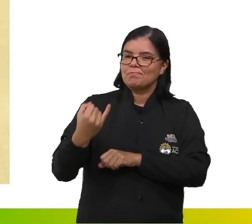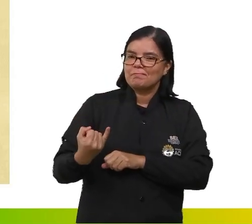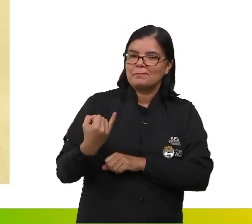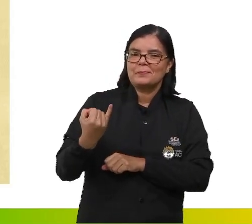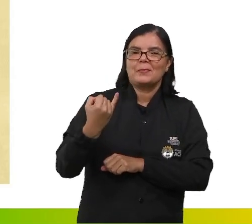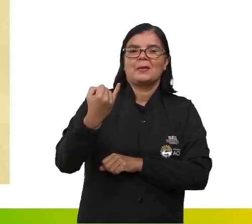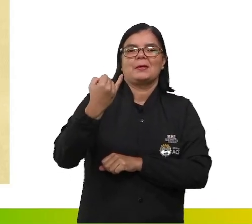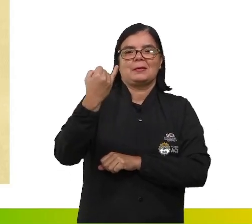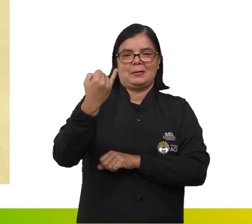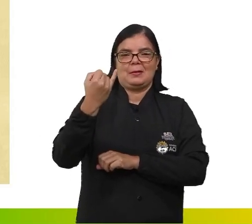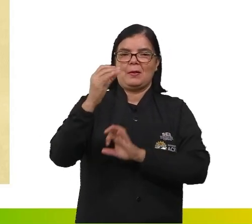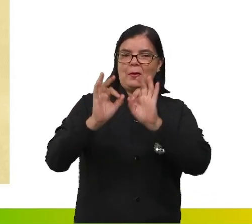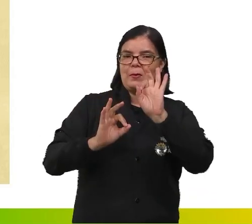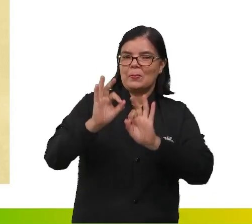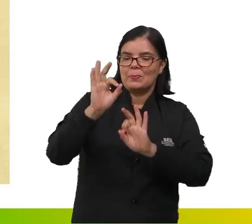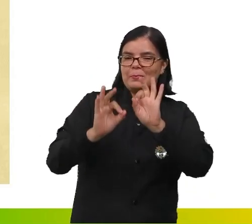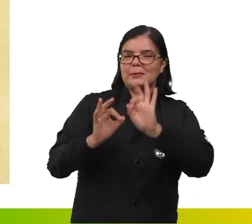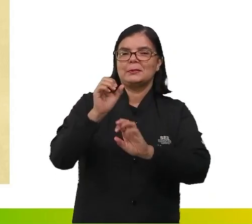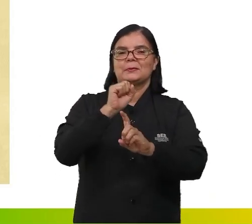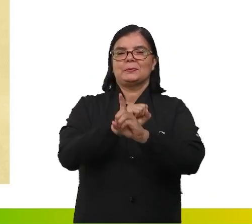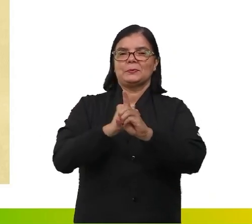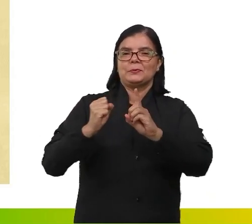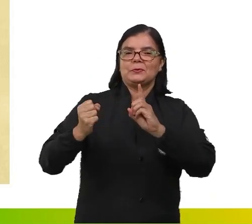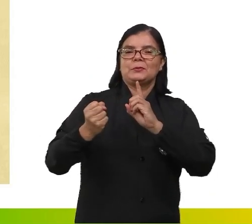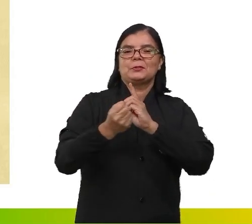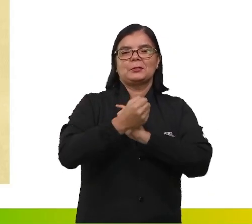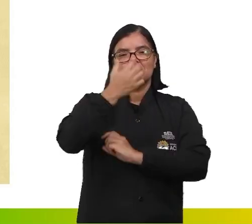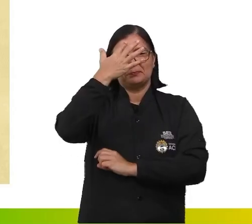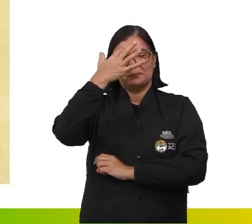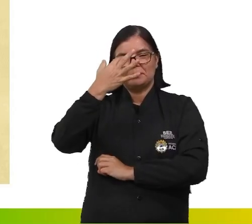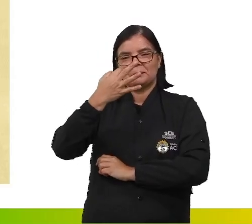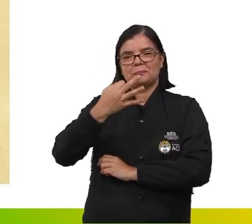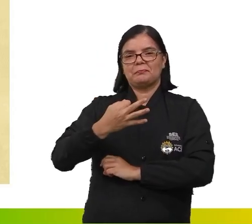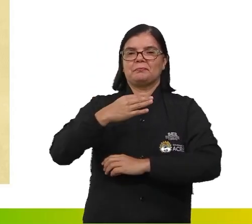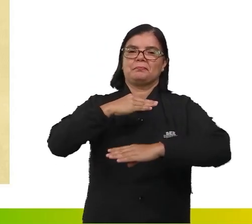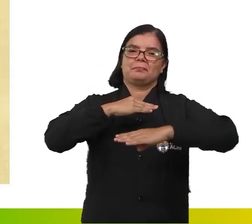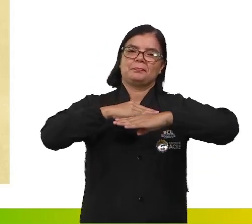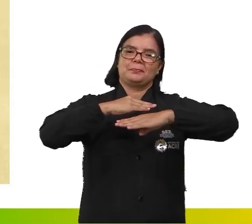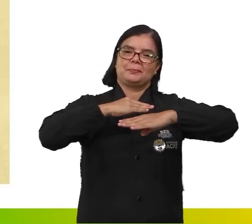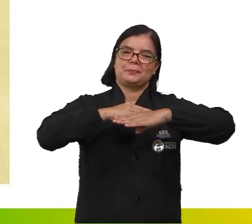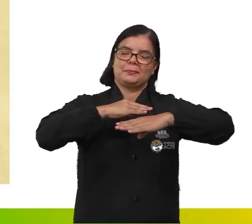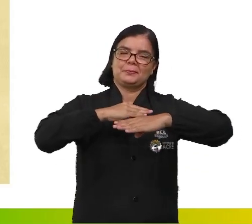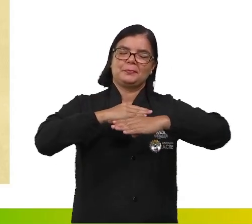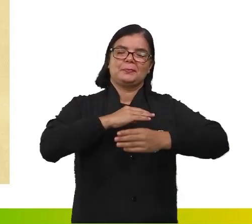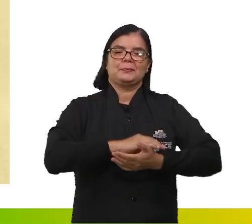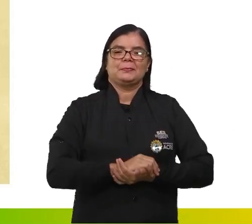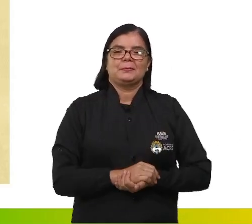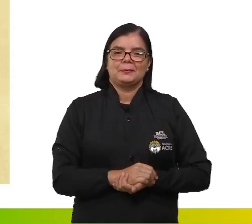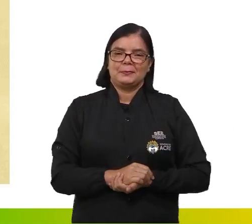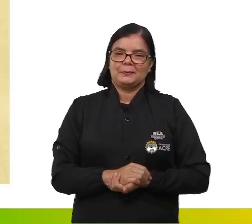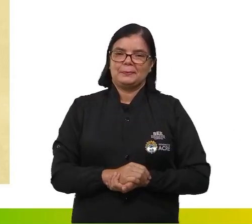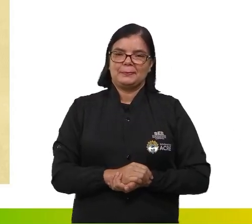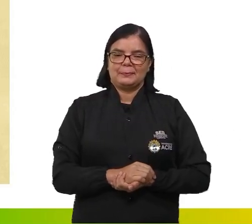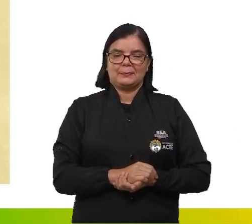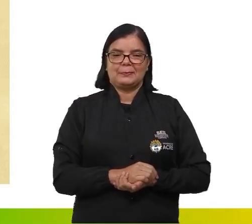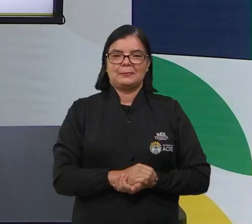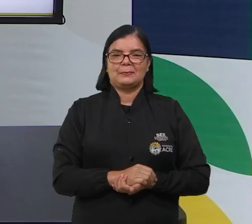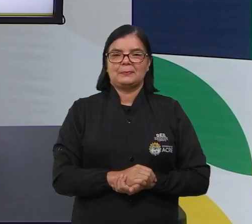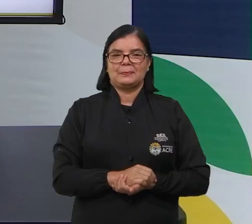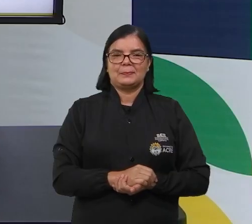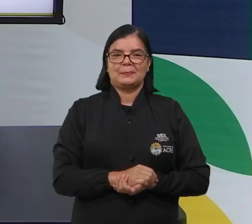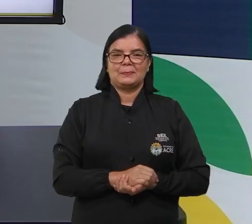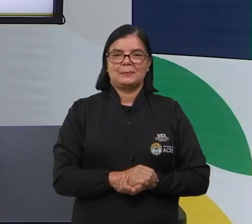são elementos essenciais para a construção de uma sociedade mais justa e